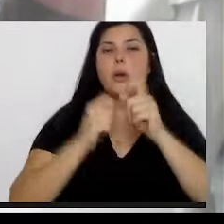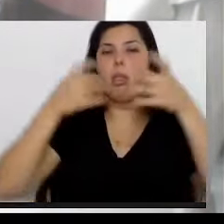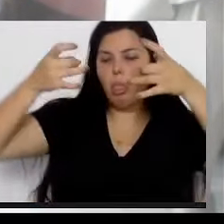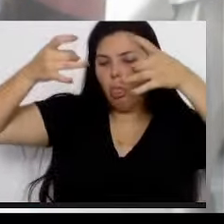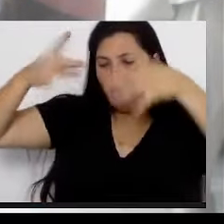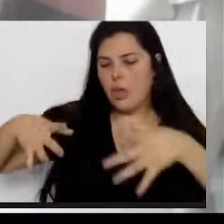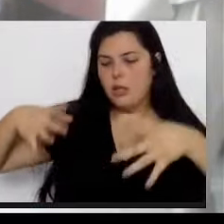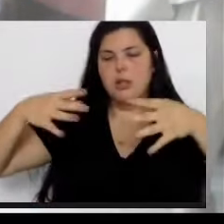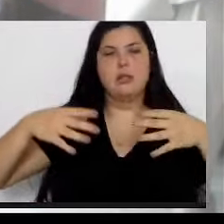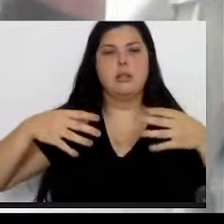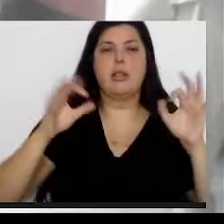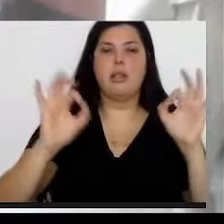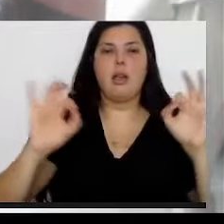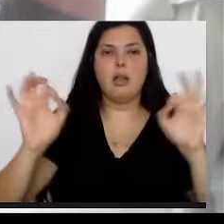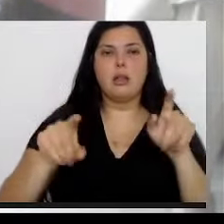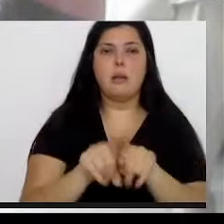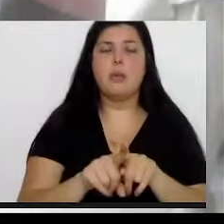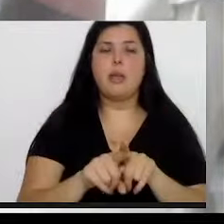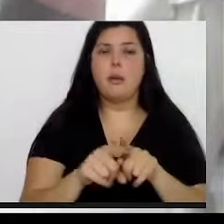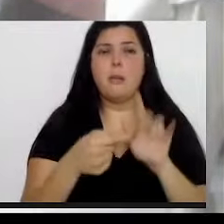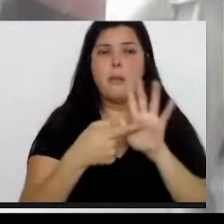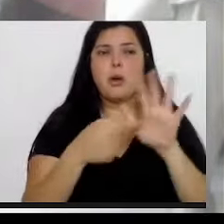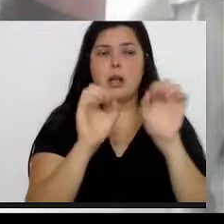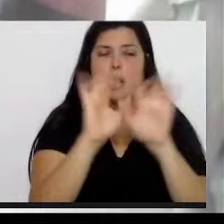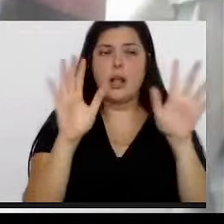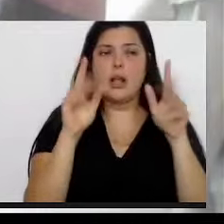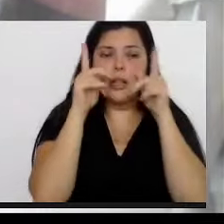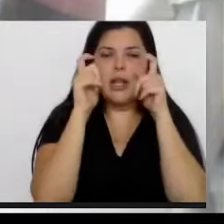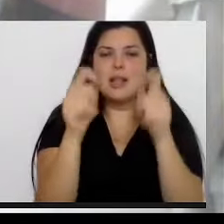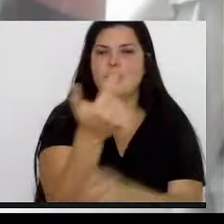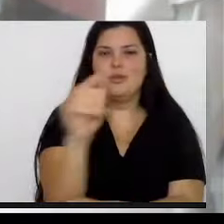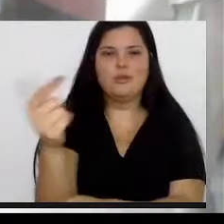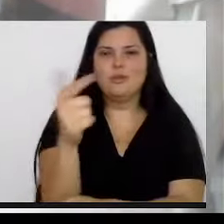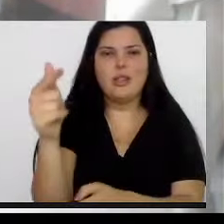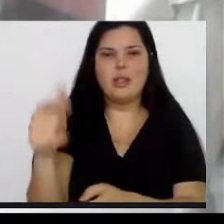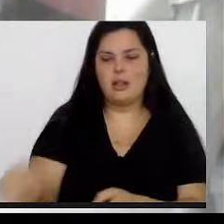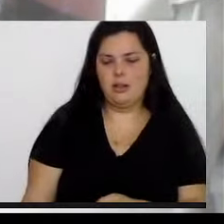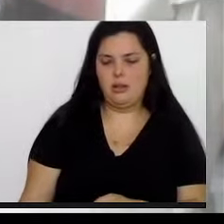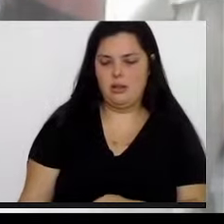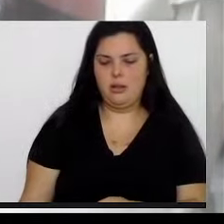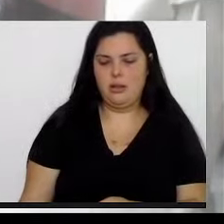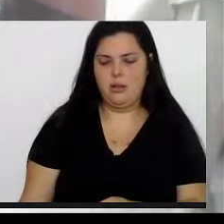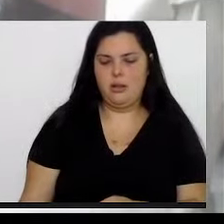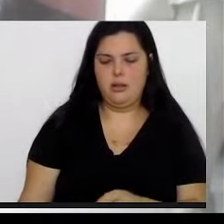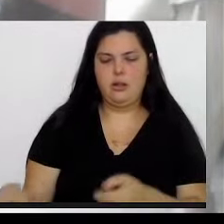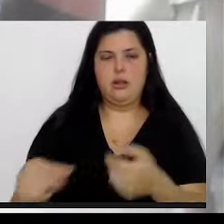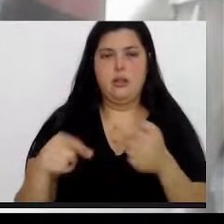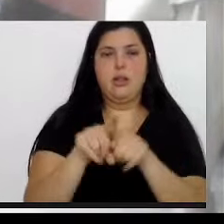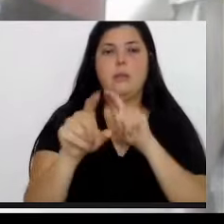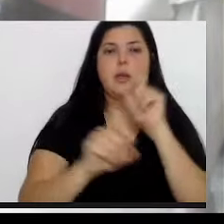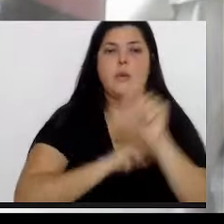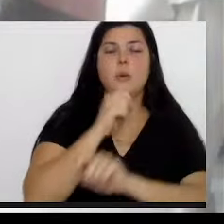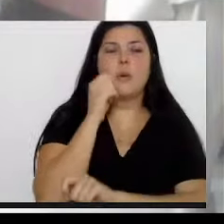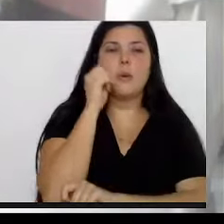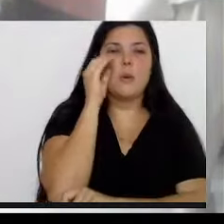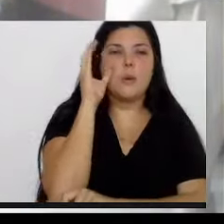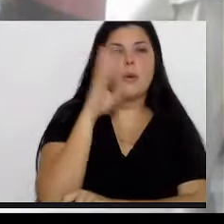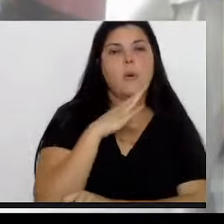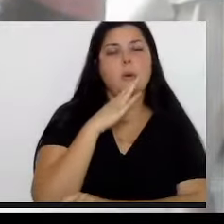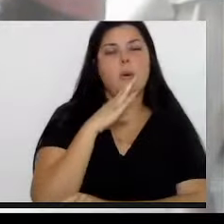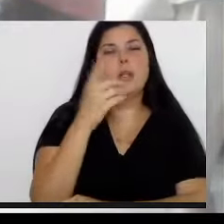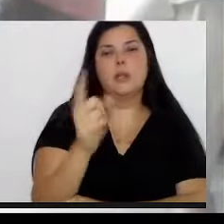da campanha. Ao contrário, é nítido o total desinteresse nas próprias candidaturas, bem como o desconhecimento